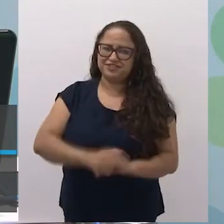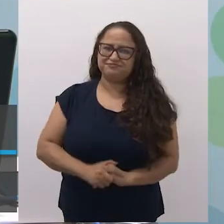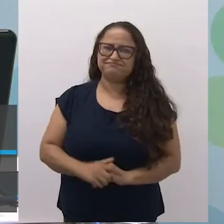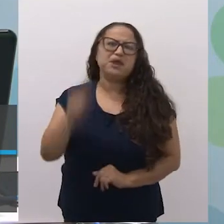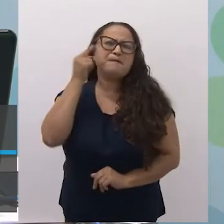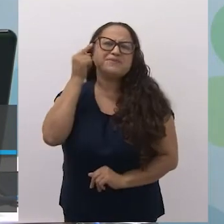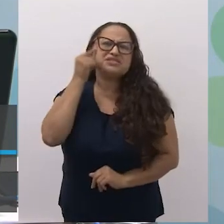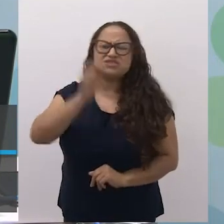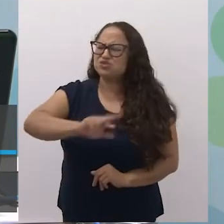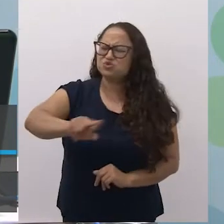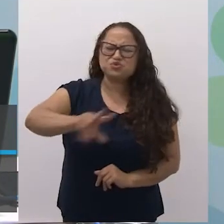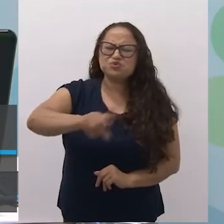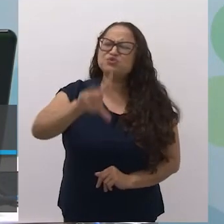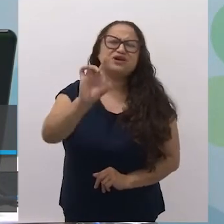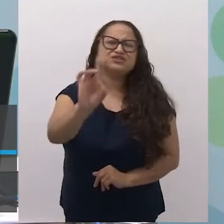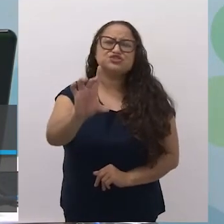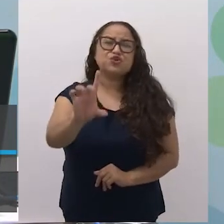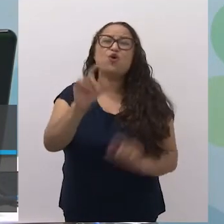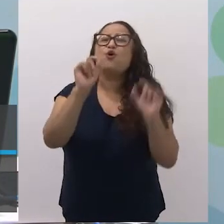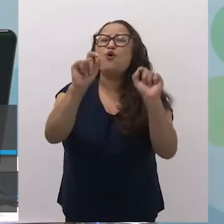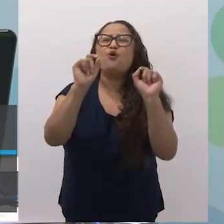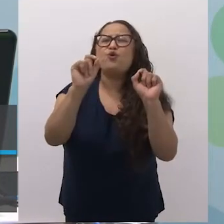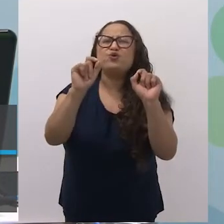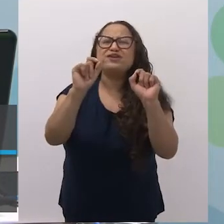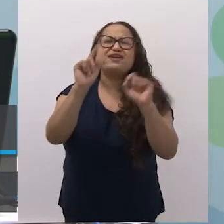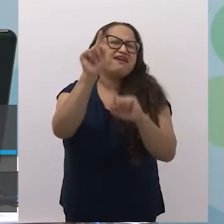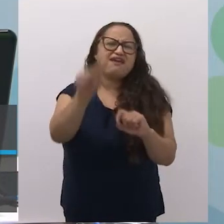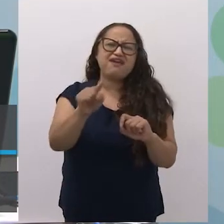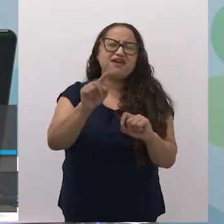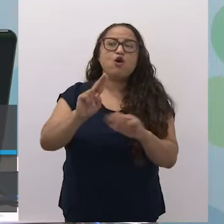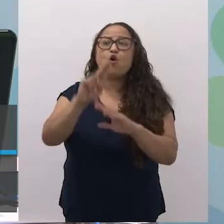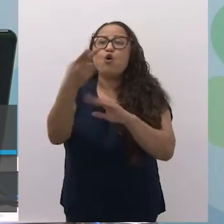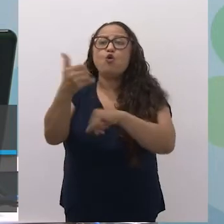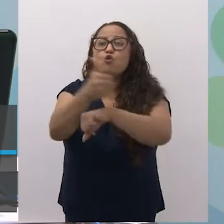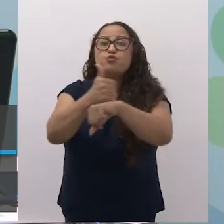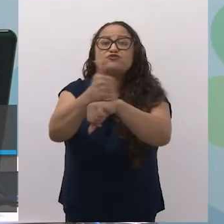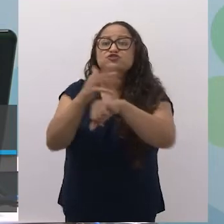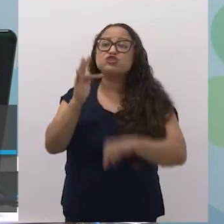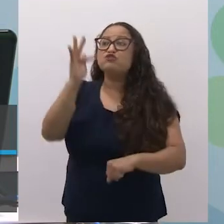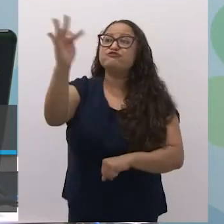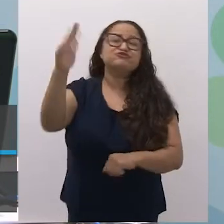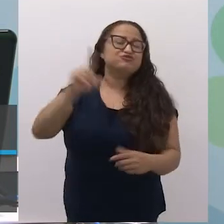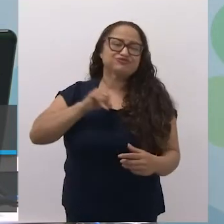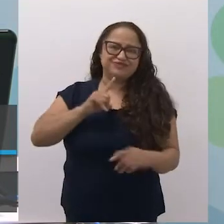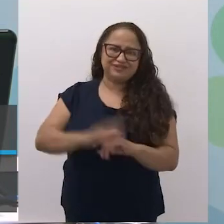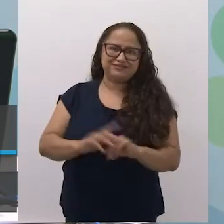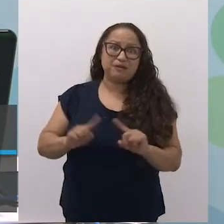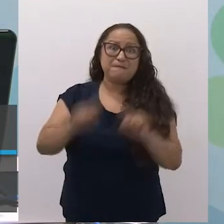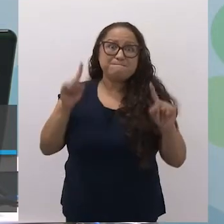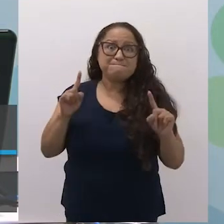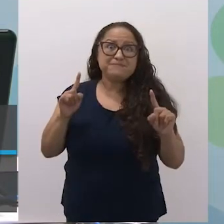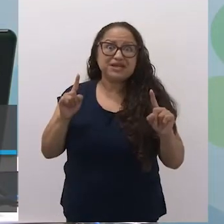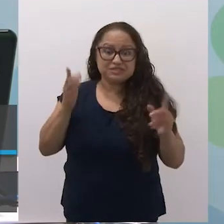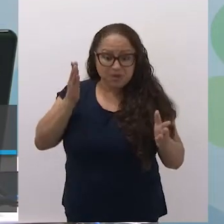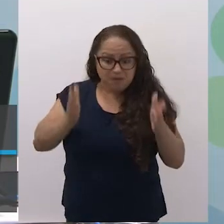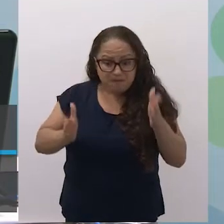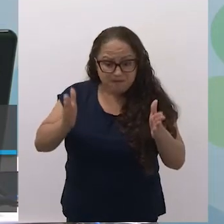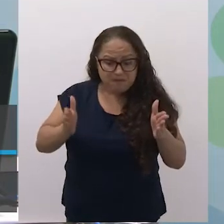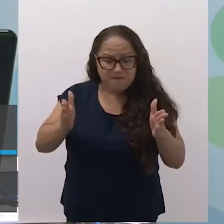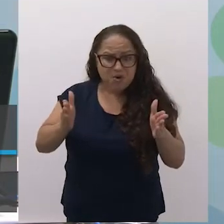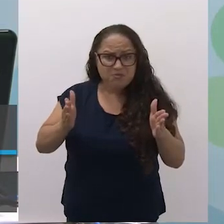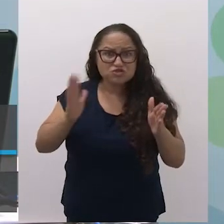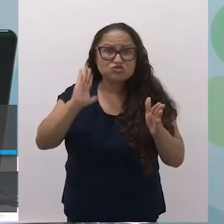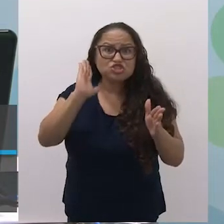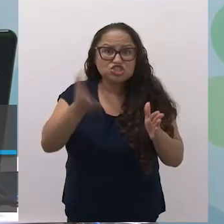não somente no que ele vai ser, na atuação dele profissional futura, mas naquele momento, naquele aprendizado,